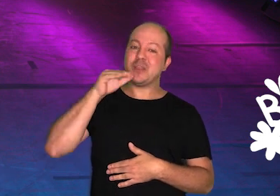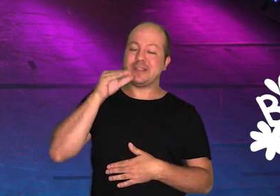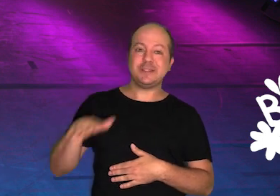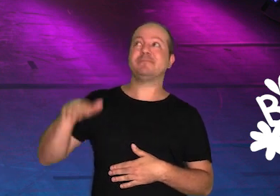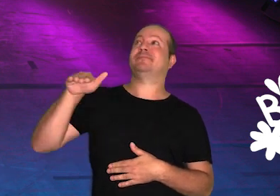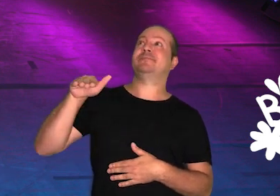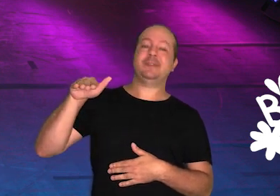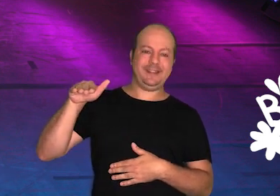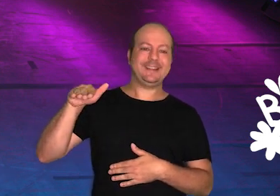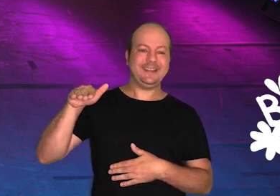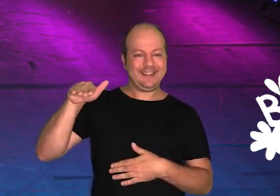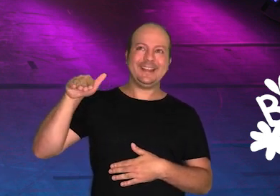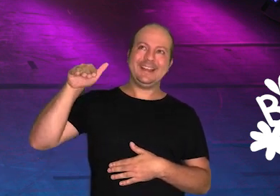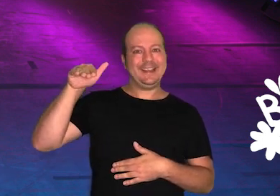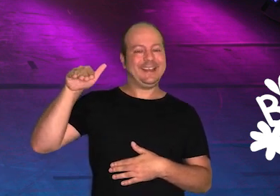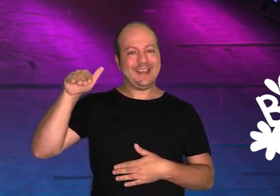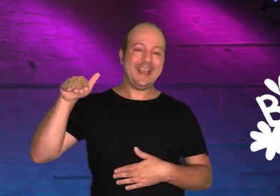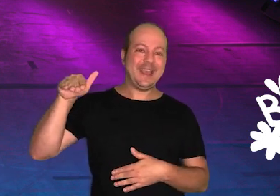Adolescente.